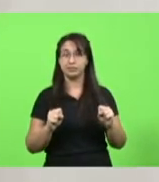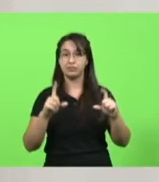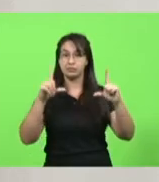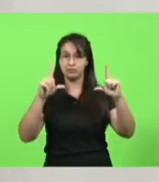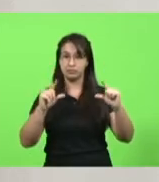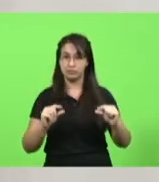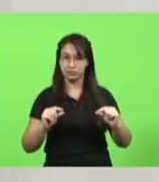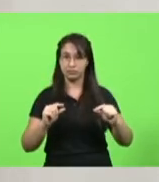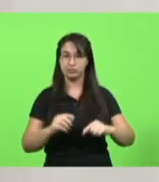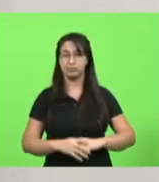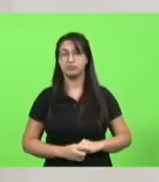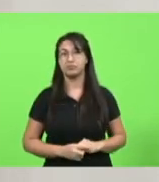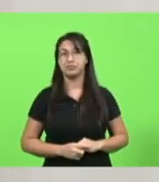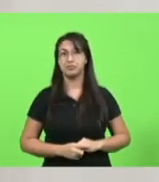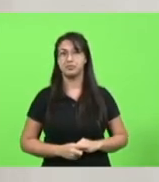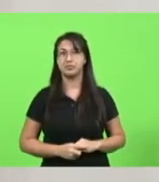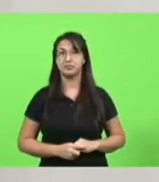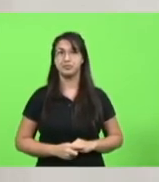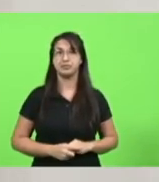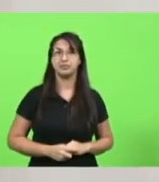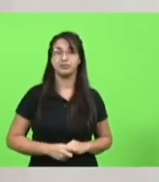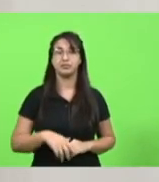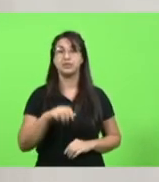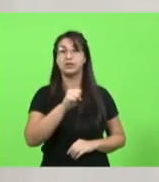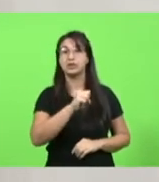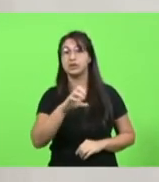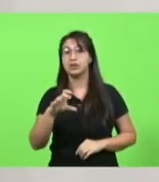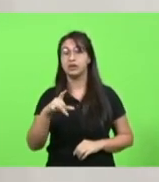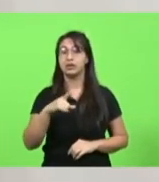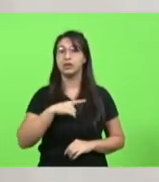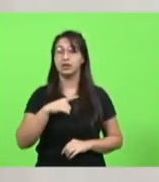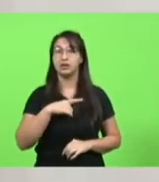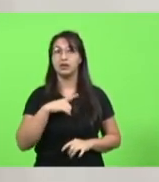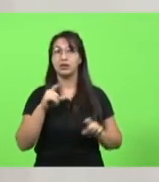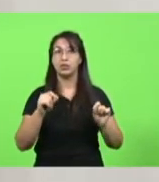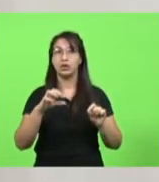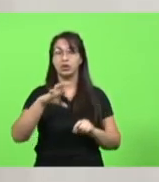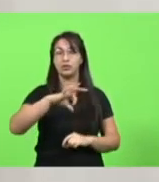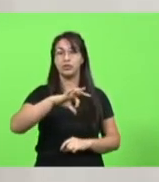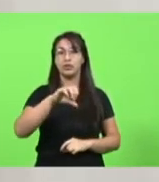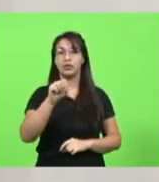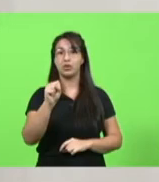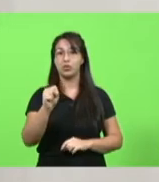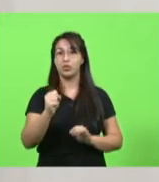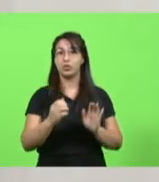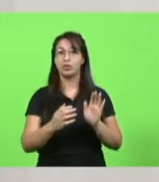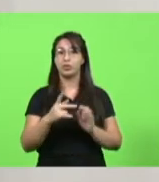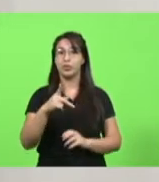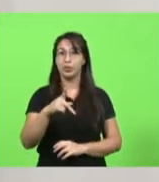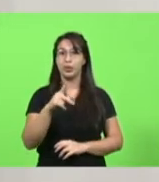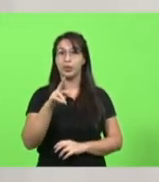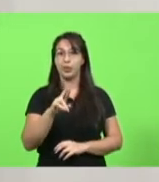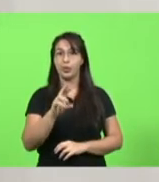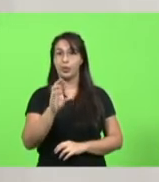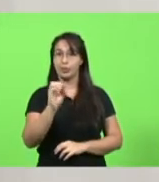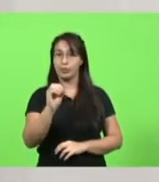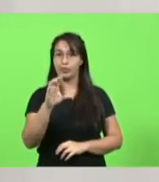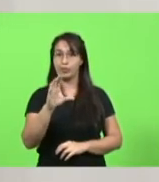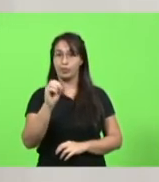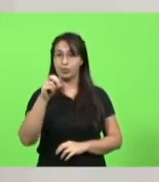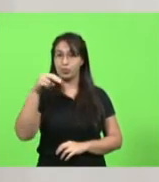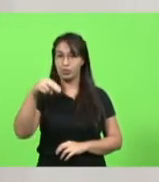minimizados. Há em Santa Catarina, atualmente, instituído 98 PROCONs municipais. Nós